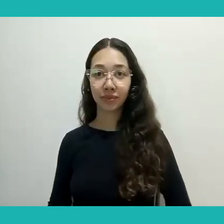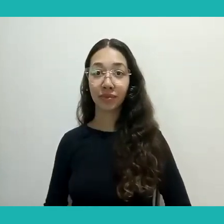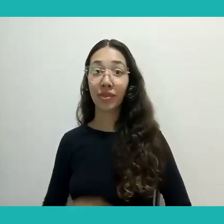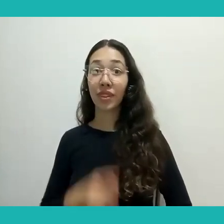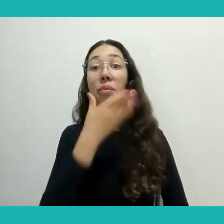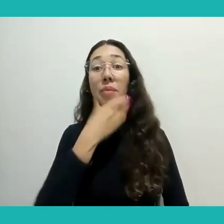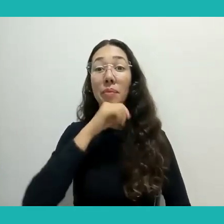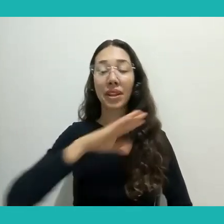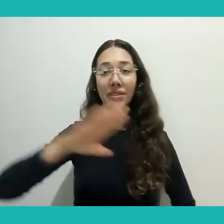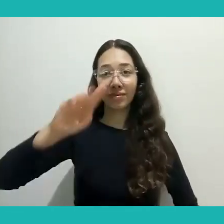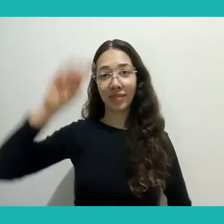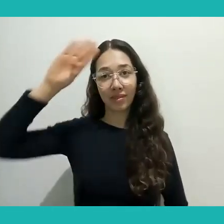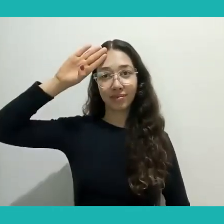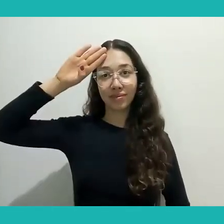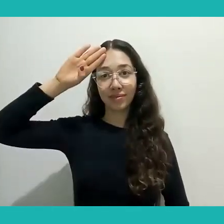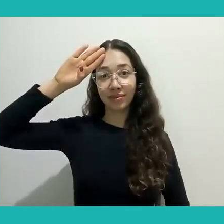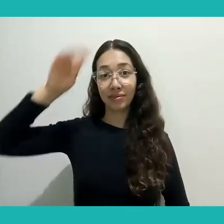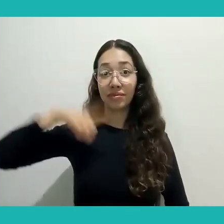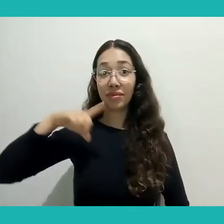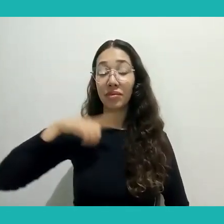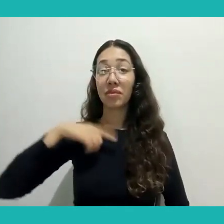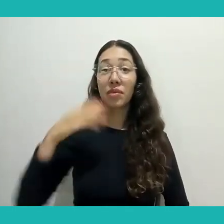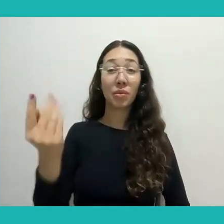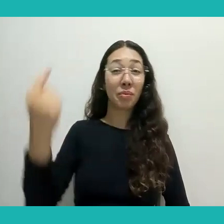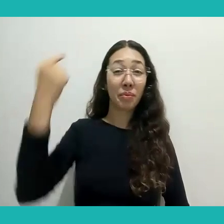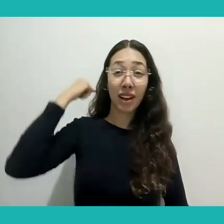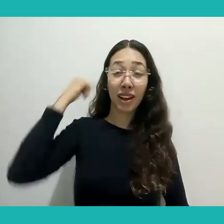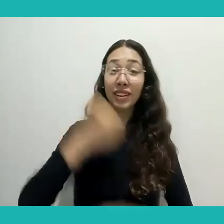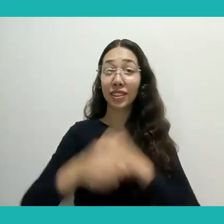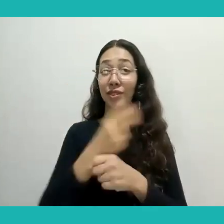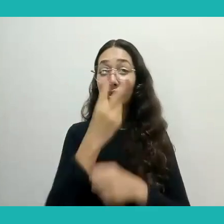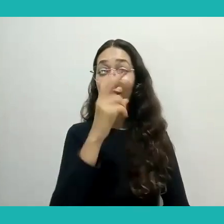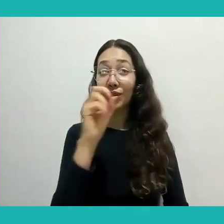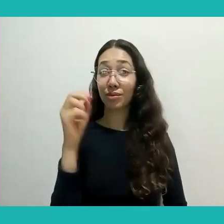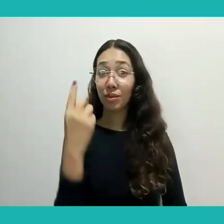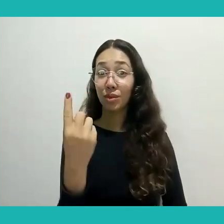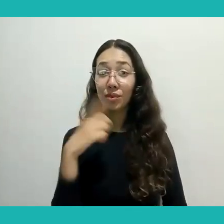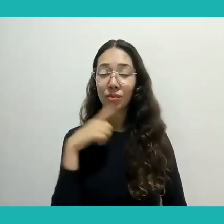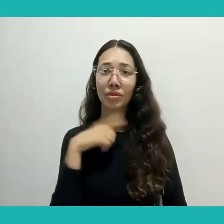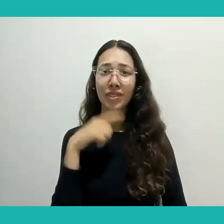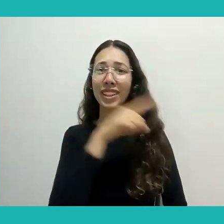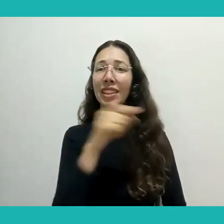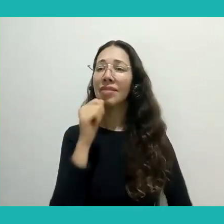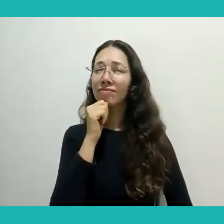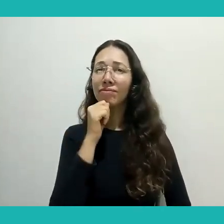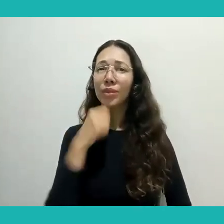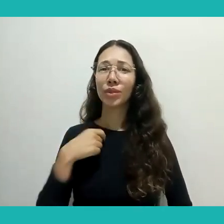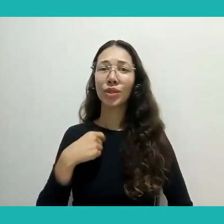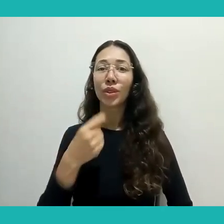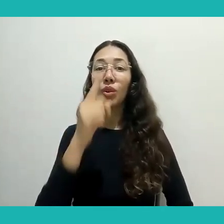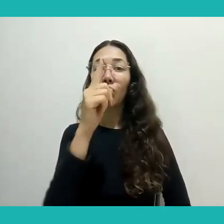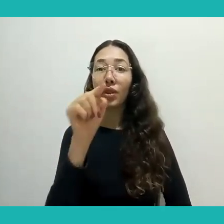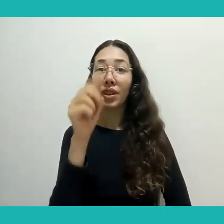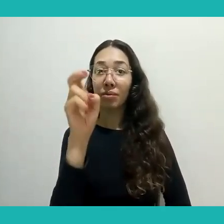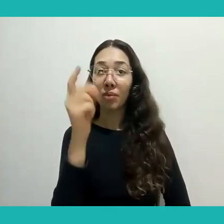militar, suponhamos um pai militar instituidor lá atrás, em 2001, que ele tenha optado por contribuir com 1,5%